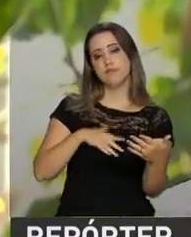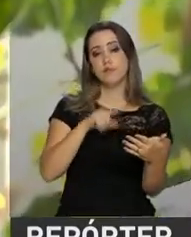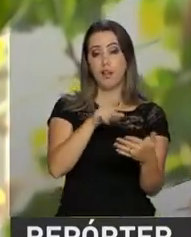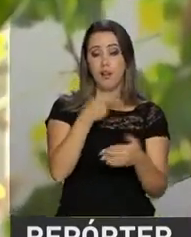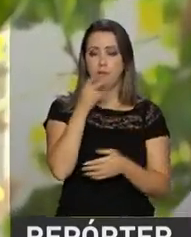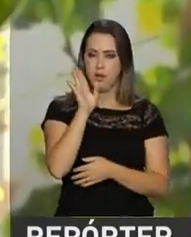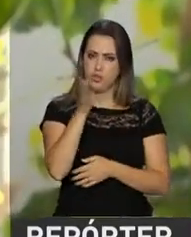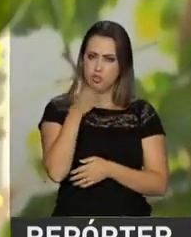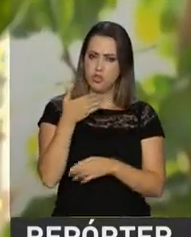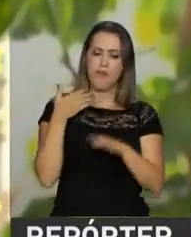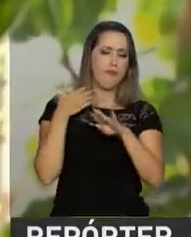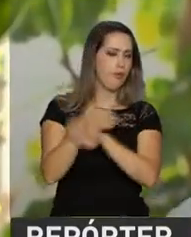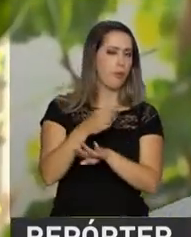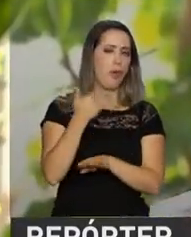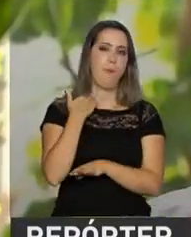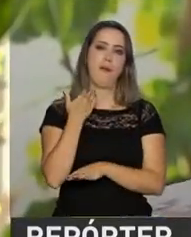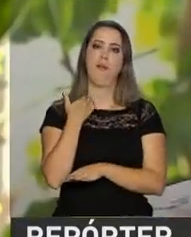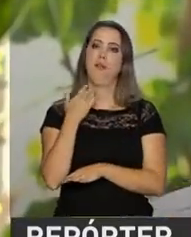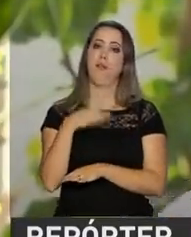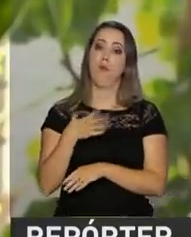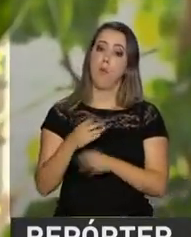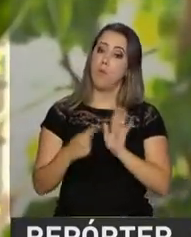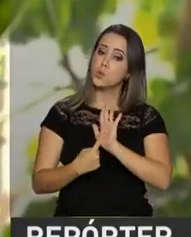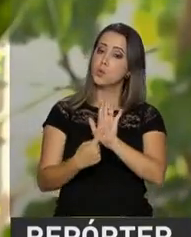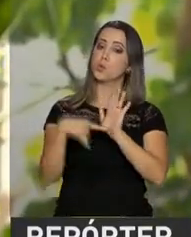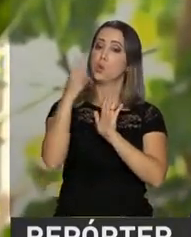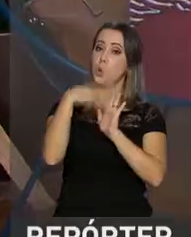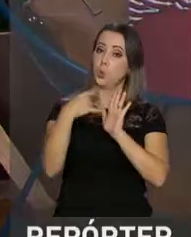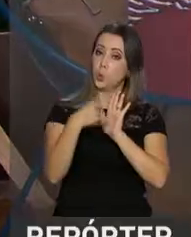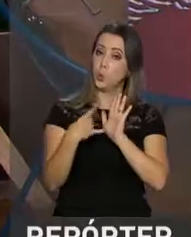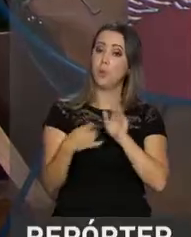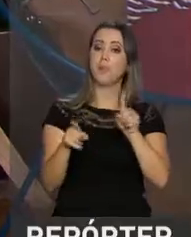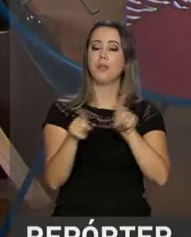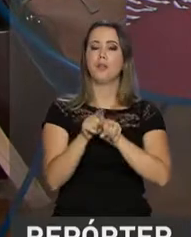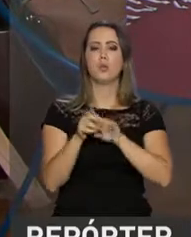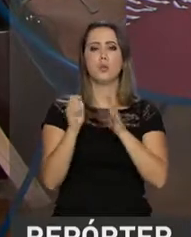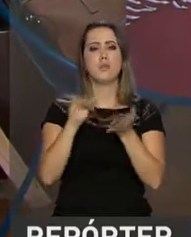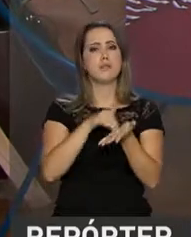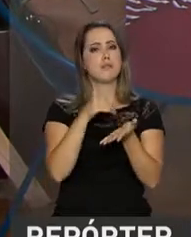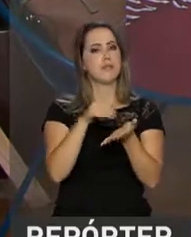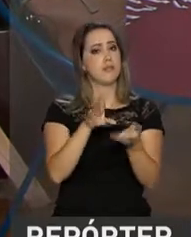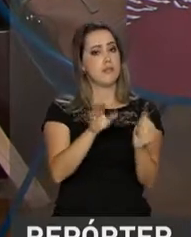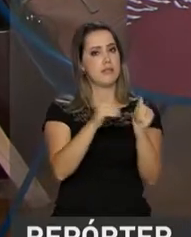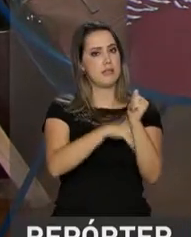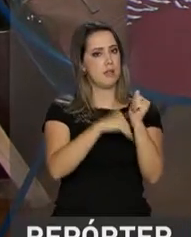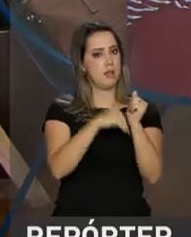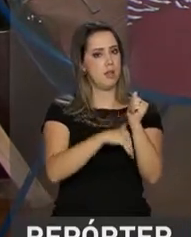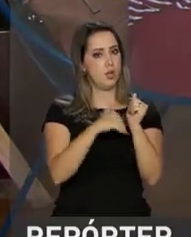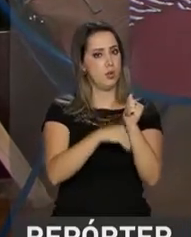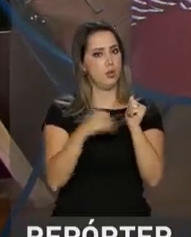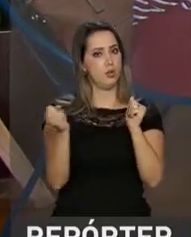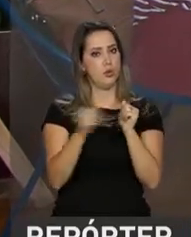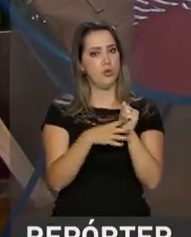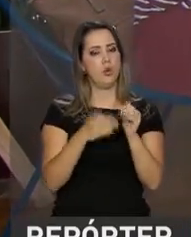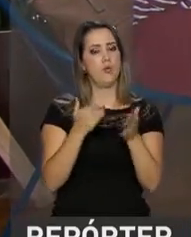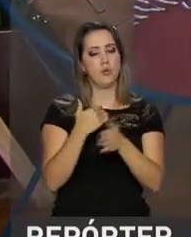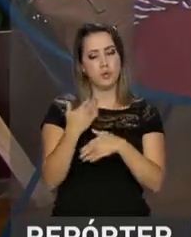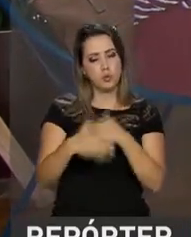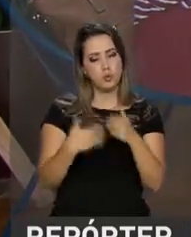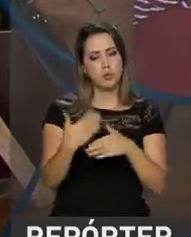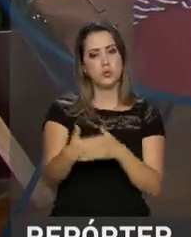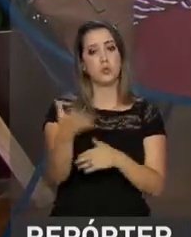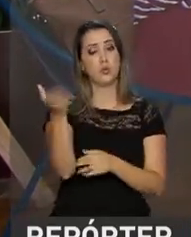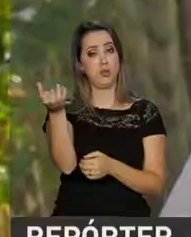conta que já compareceu ao banco apresentou documentos e cadastrar uma nova senha para receber o benefício do